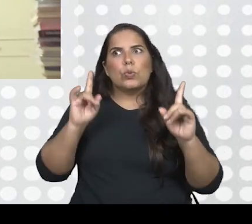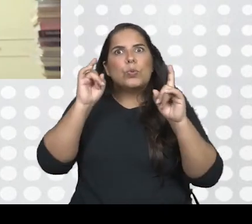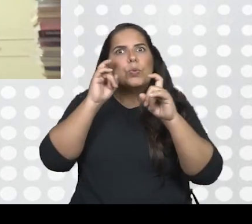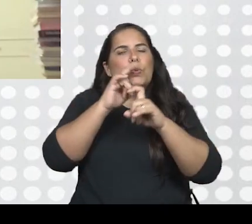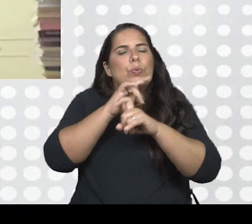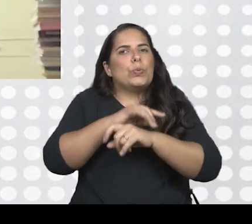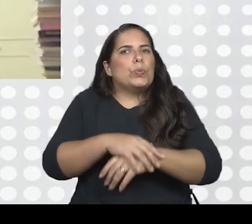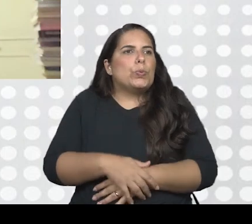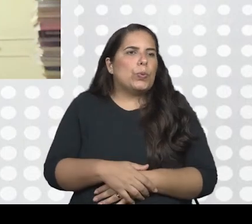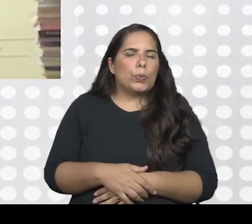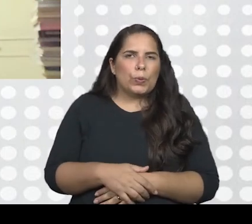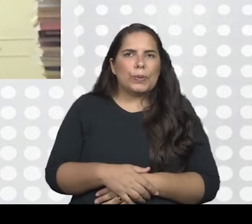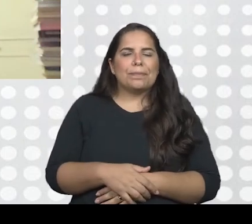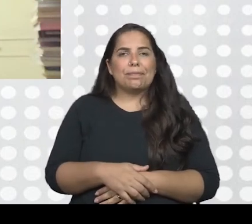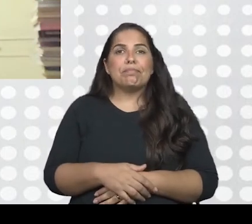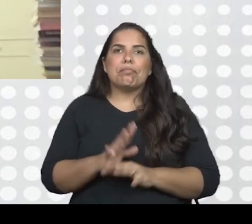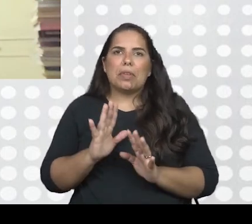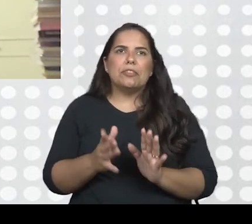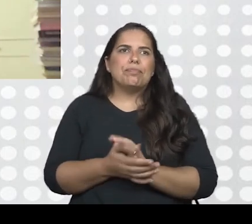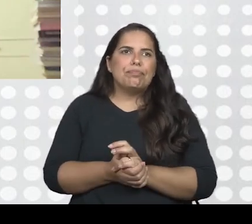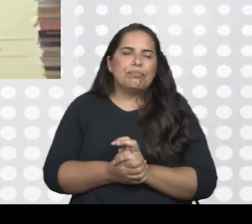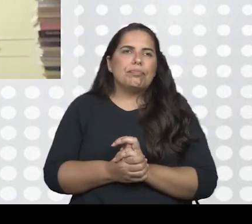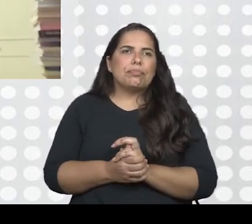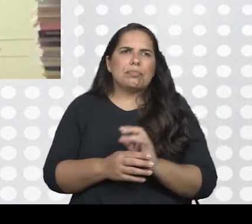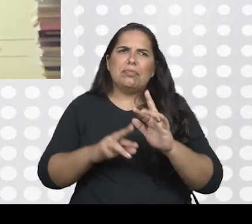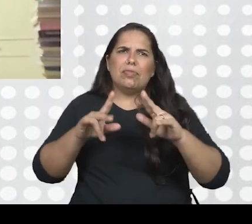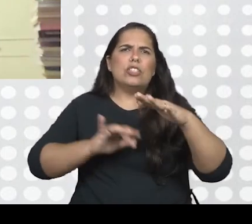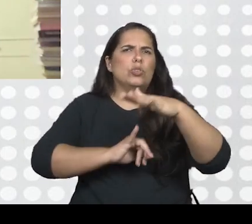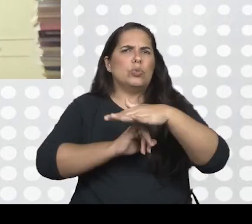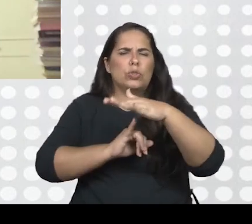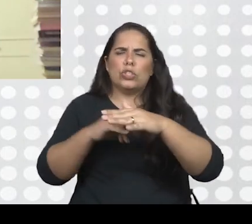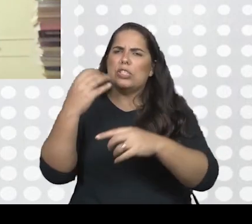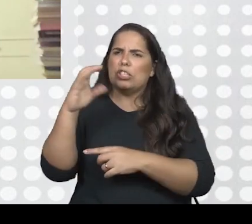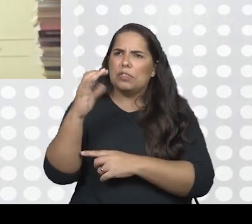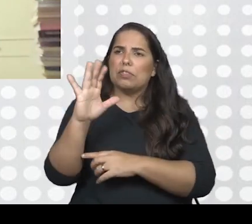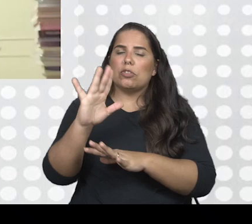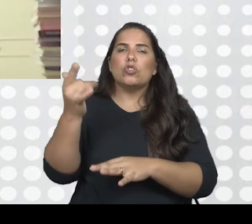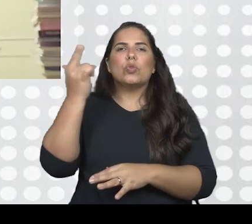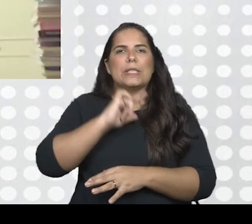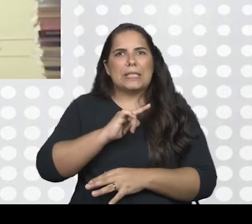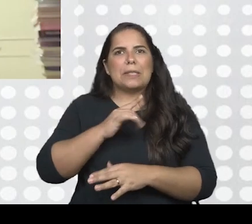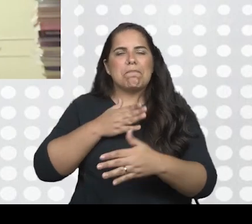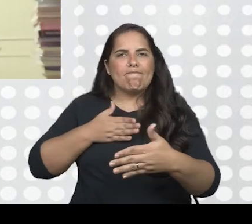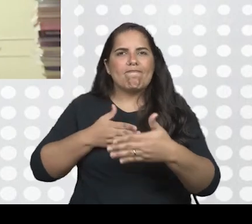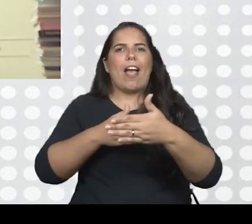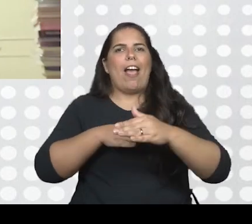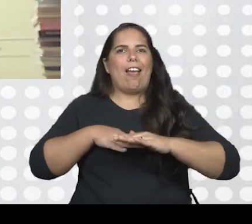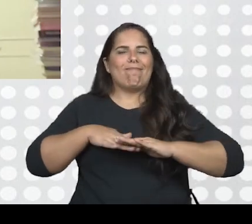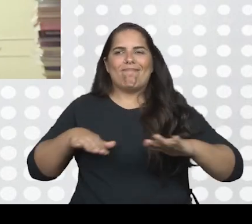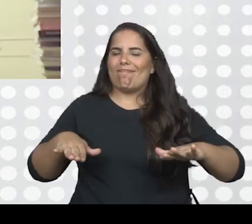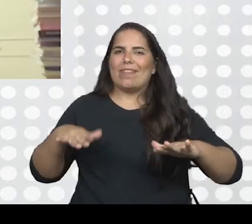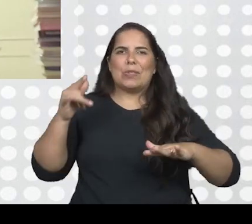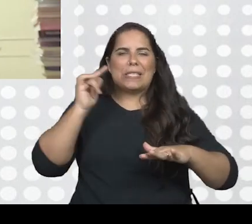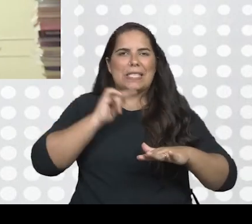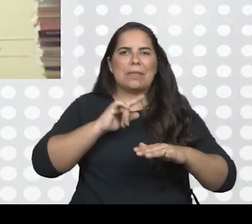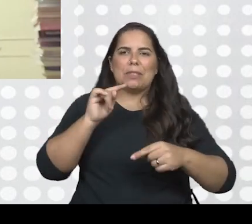complexa, e graças, né, a várias instituições científicas nós conseguimos barrar, né,